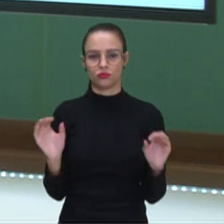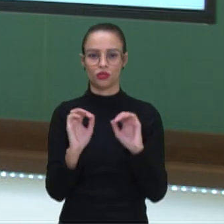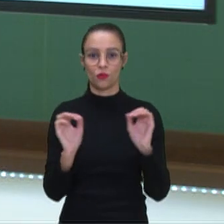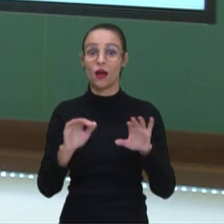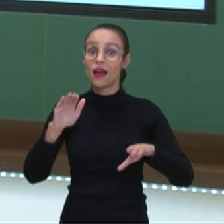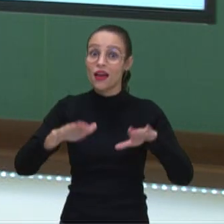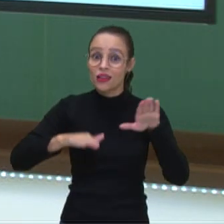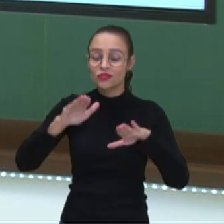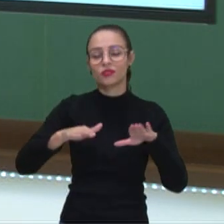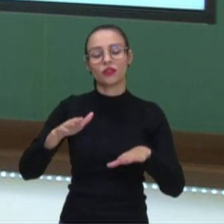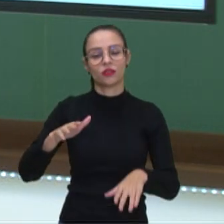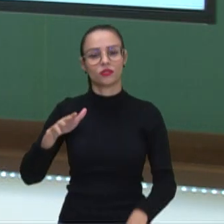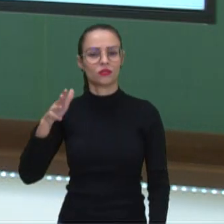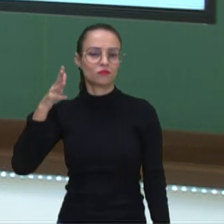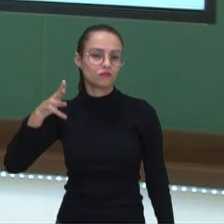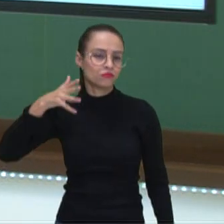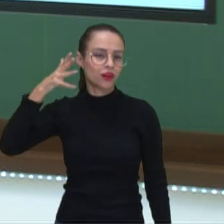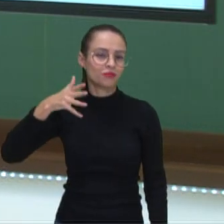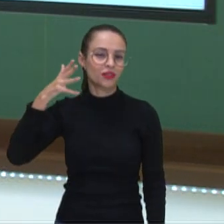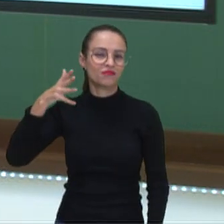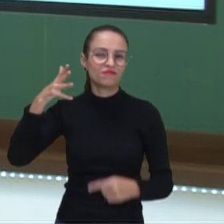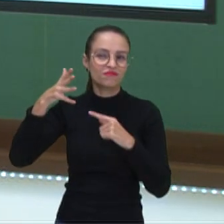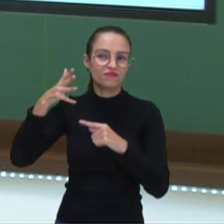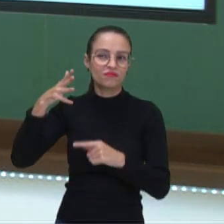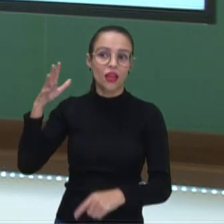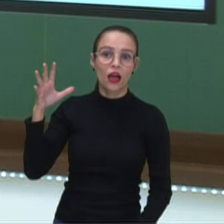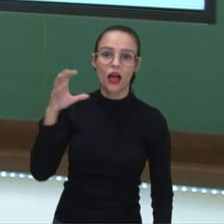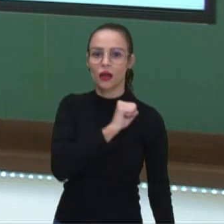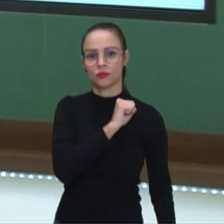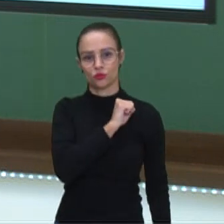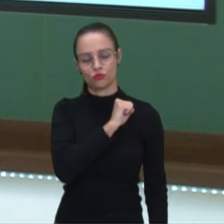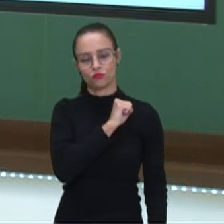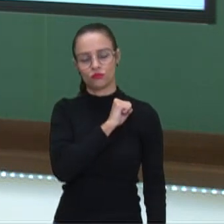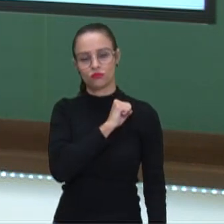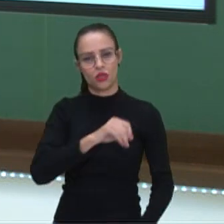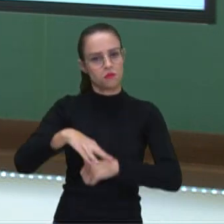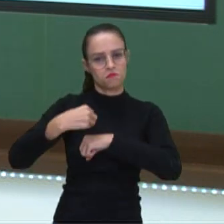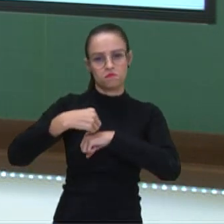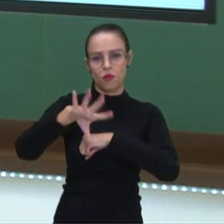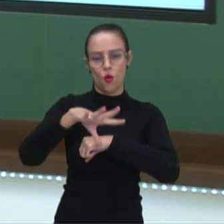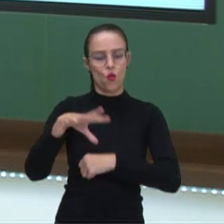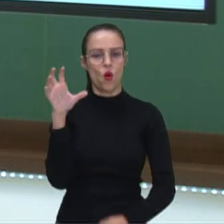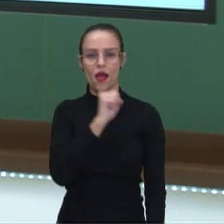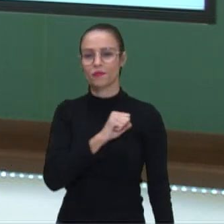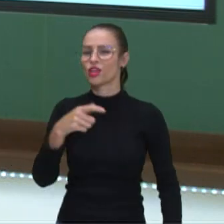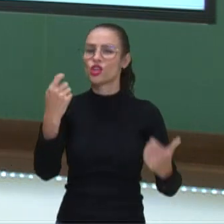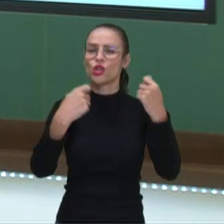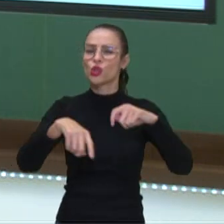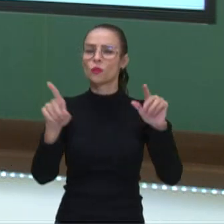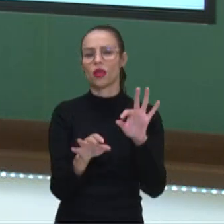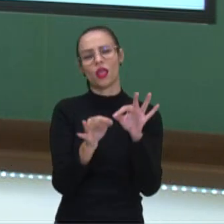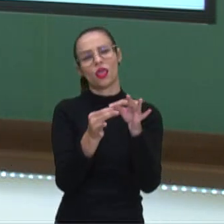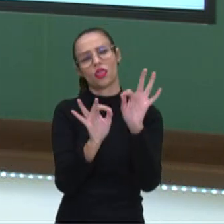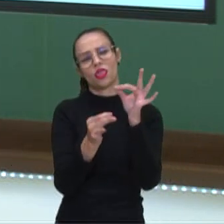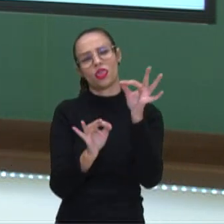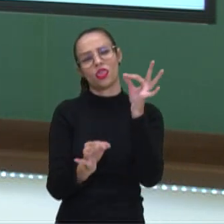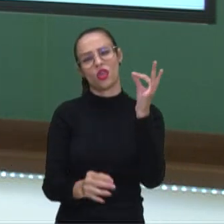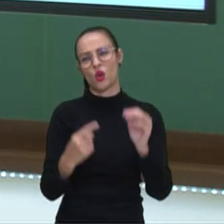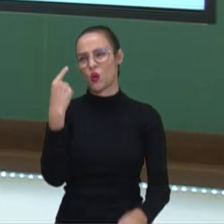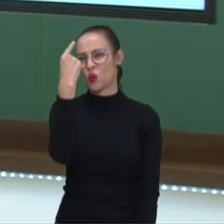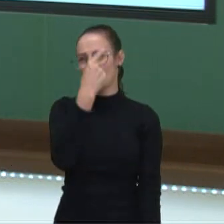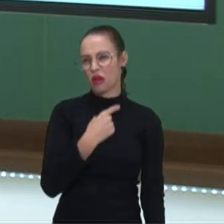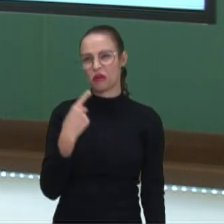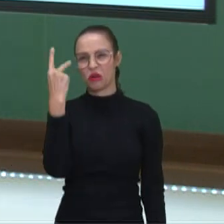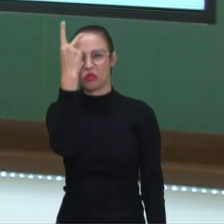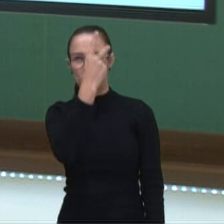Muitas vezes a mensagem, o discurso, ele é muito rápido, né? Ele tem uma mensagem direta. Nós não precisamos ficar 1, 2 horas